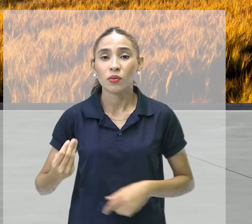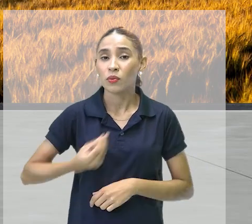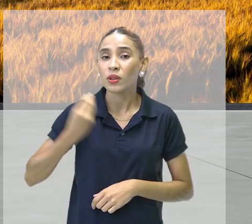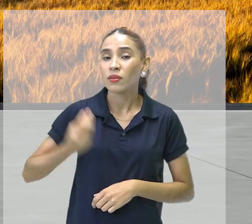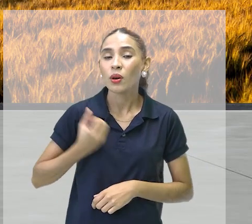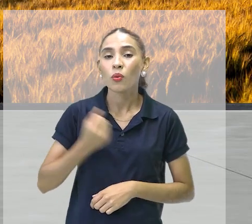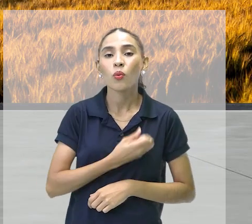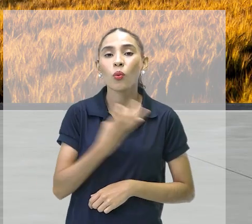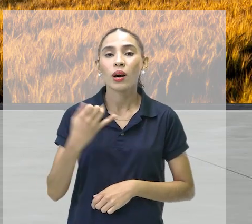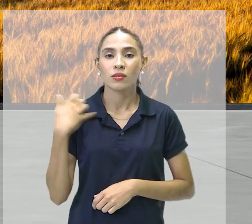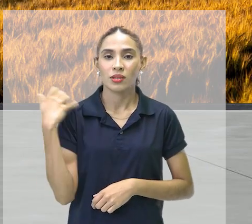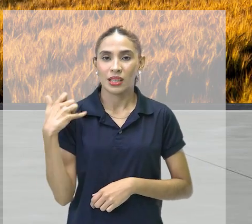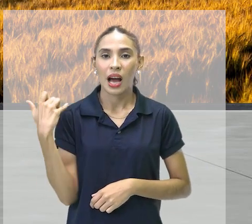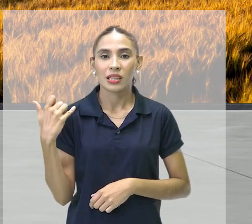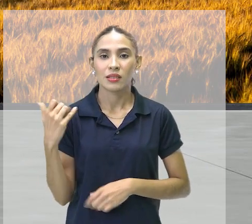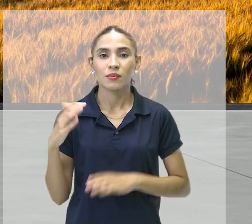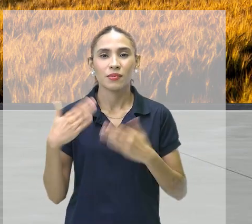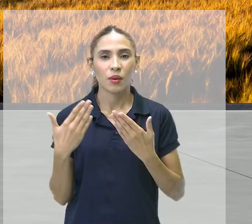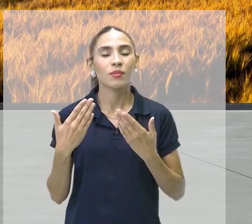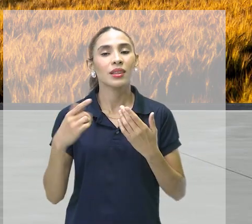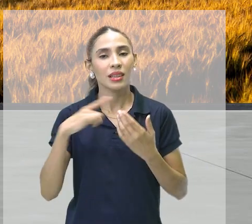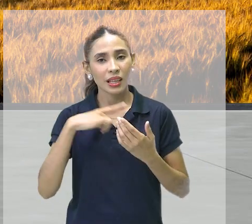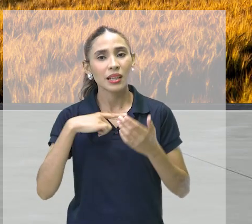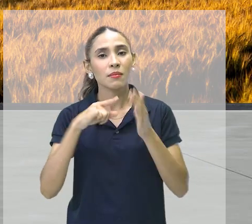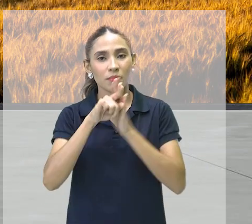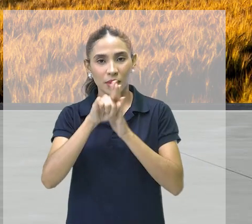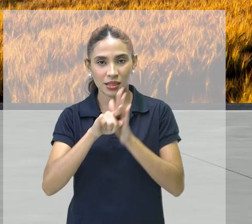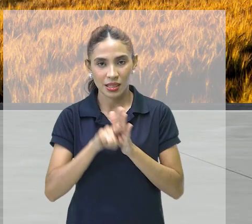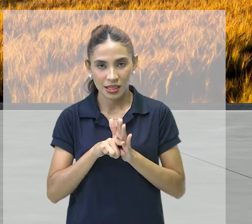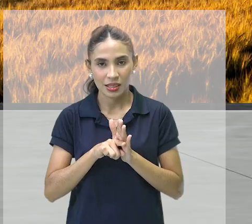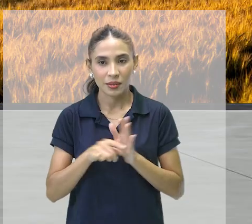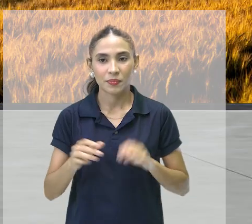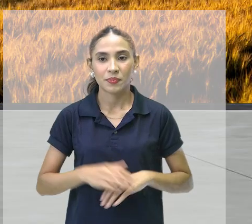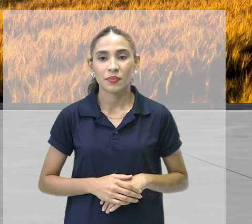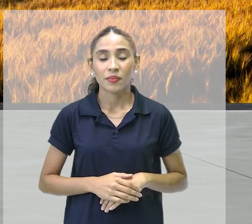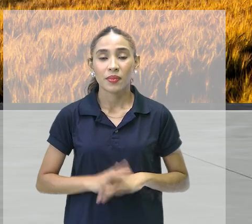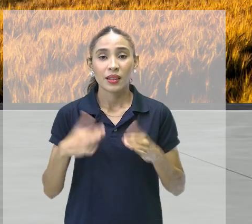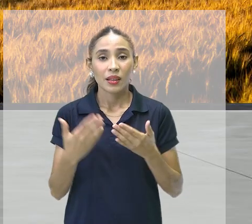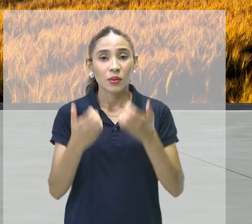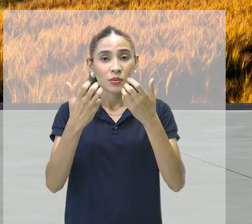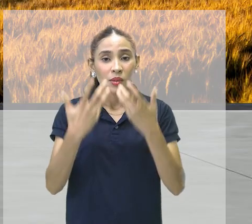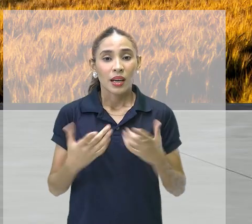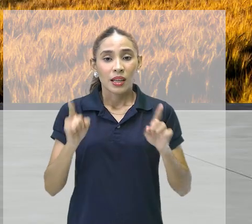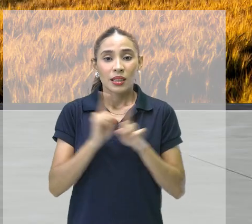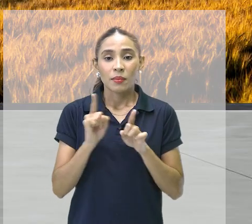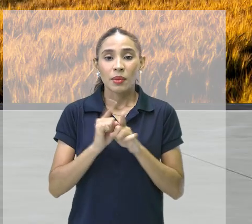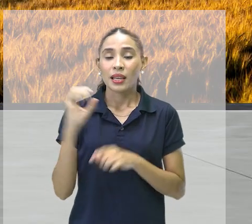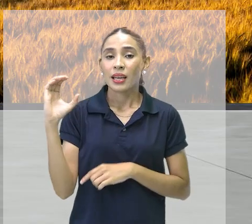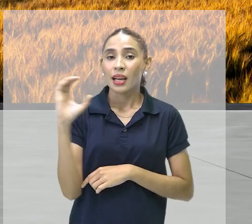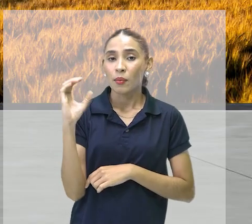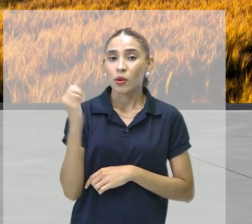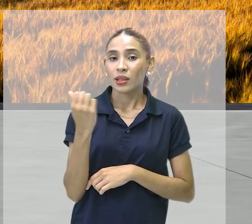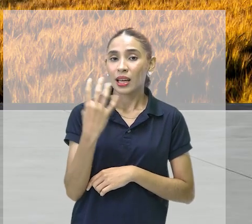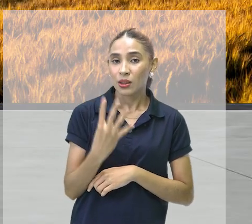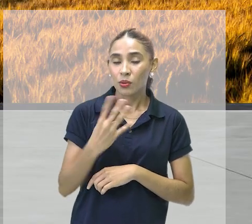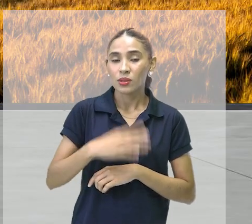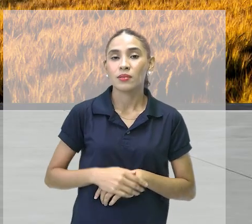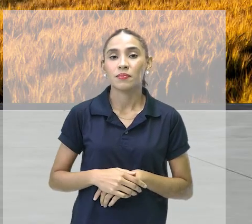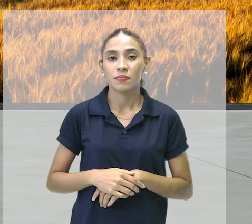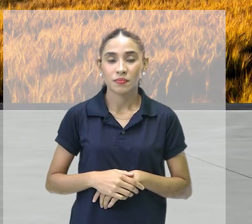viveu quantos anos. Vejam que tem uma pesquisa sobre isso. E falar sobre carbono